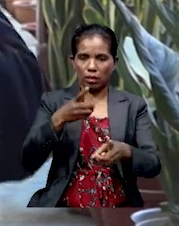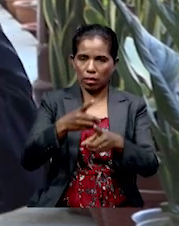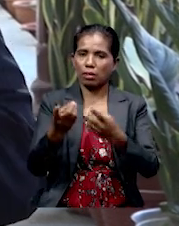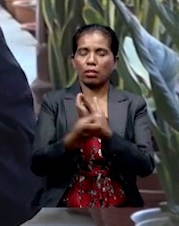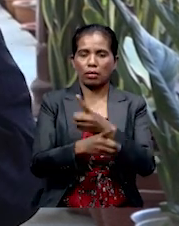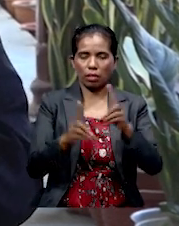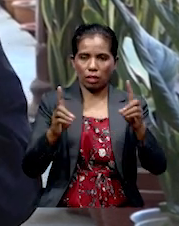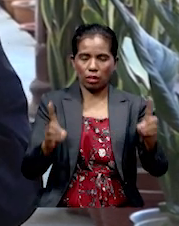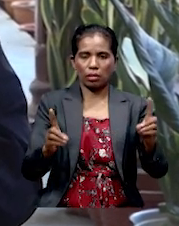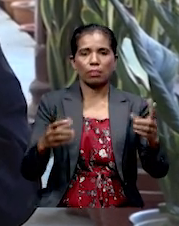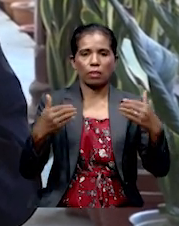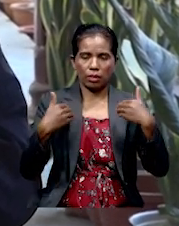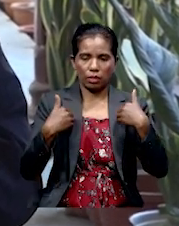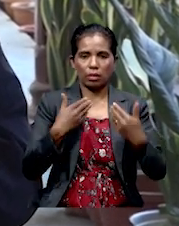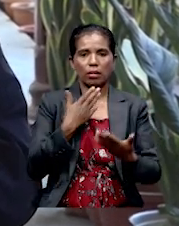né funciona.